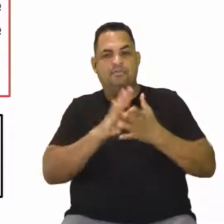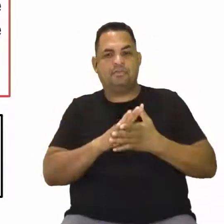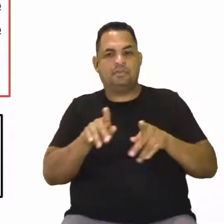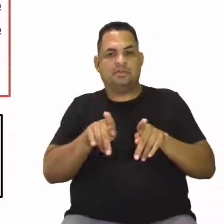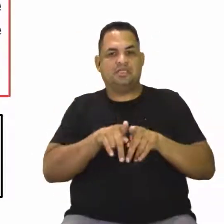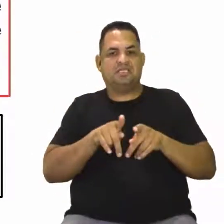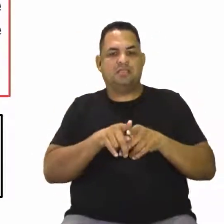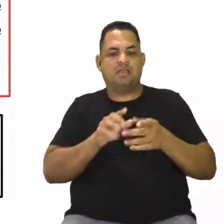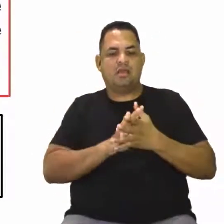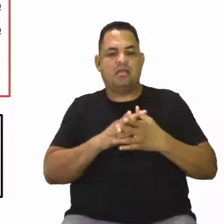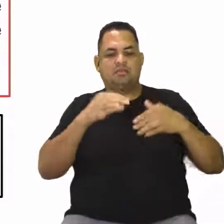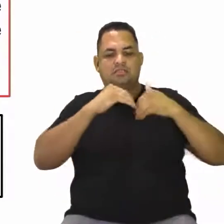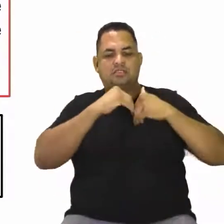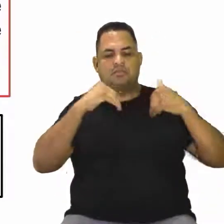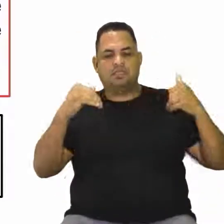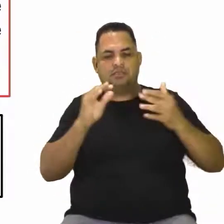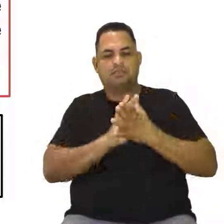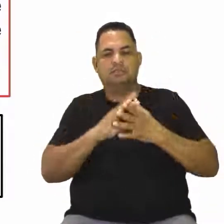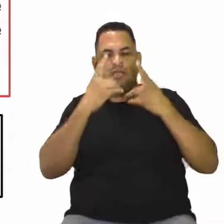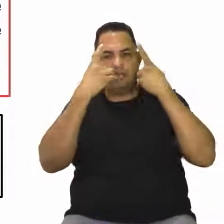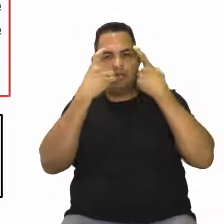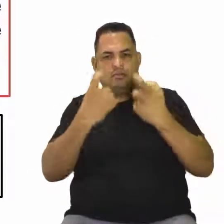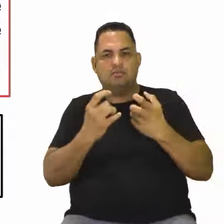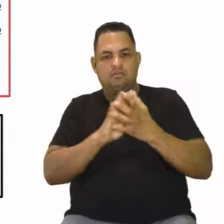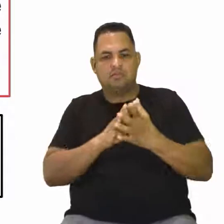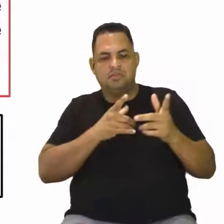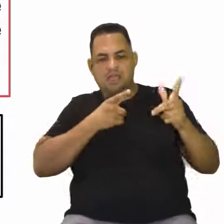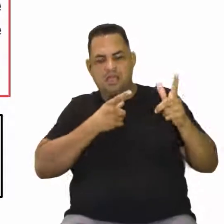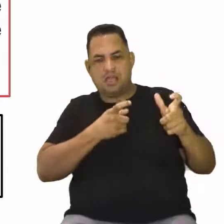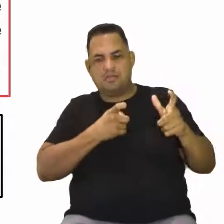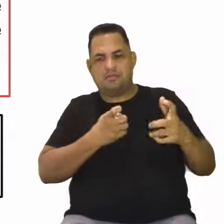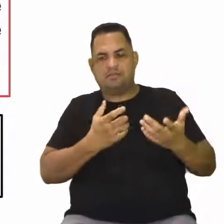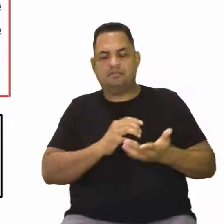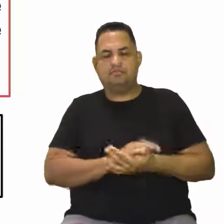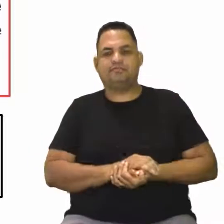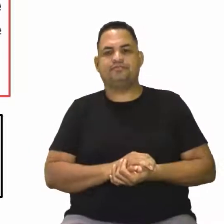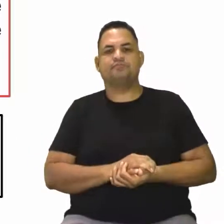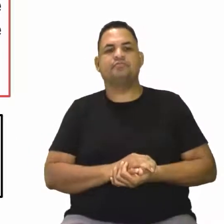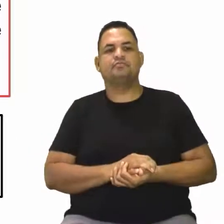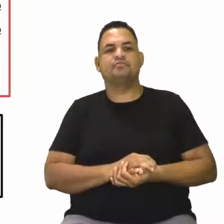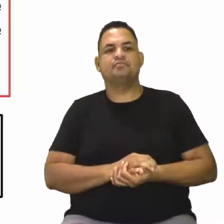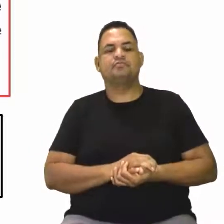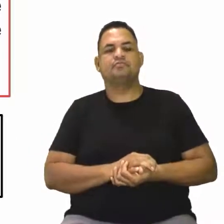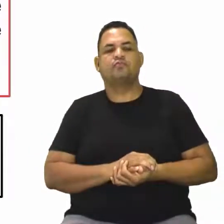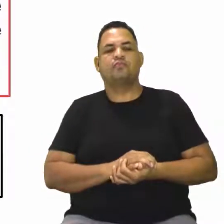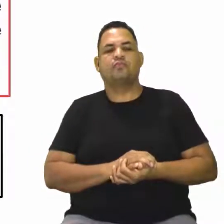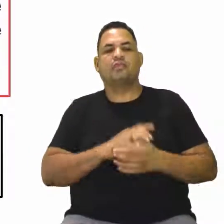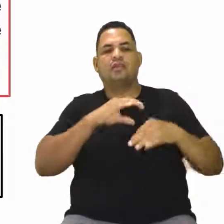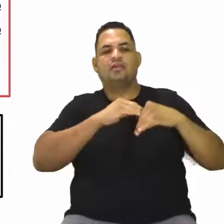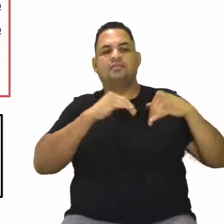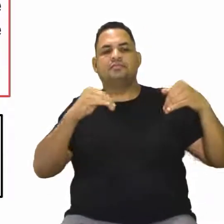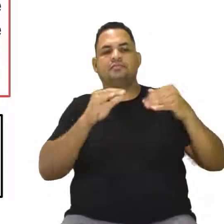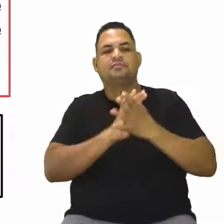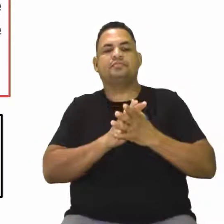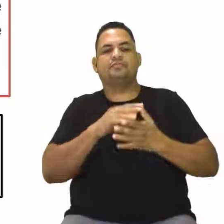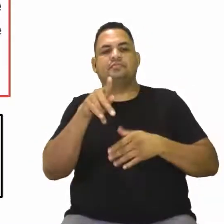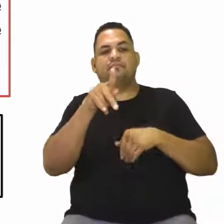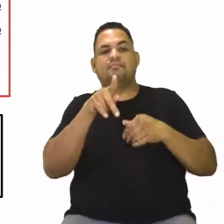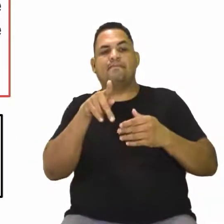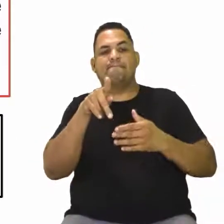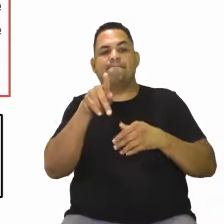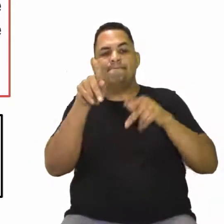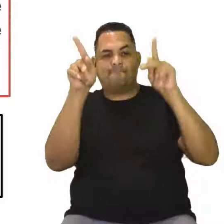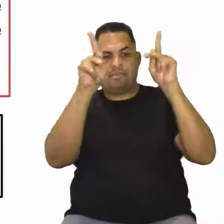houve a ruptura violenta, o confronto armado. A ruptura pacífica alcançada mediante acordo